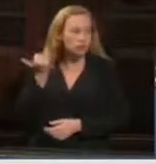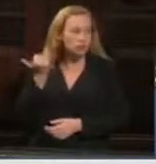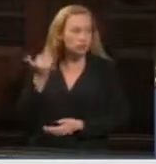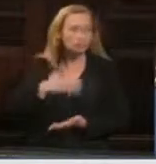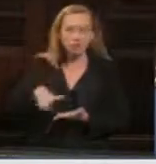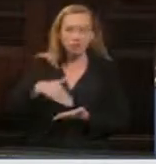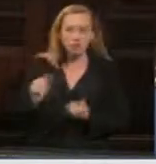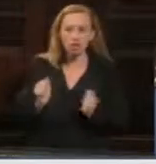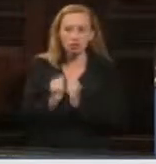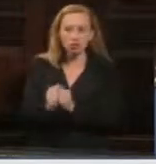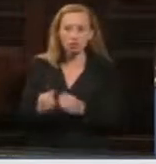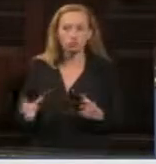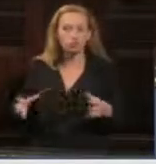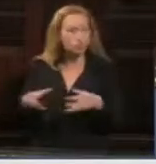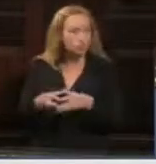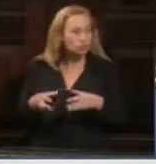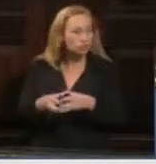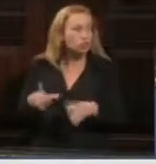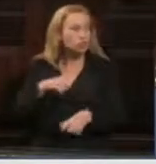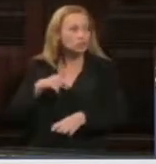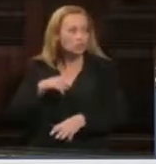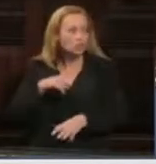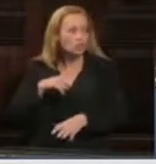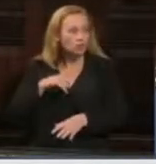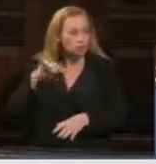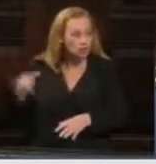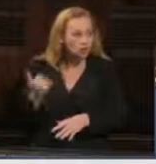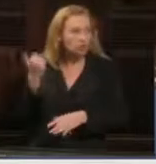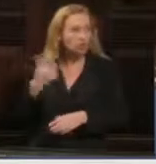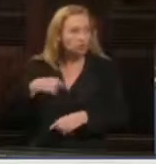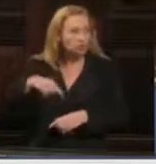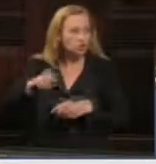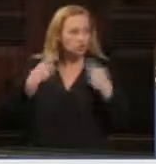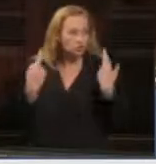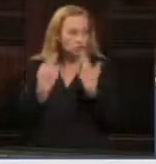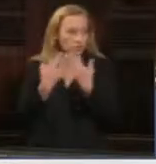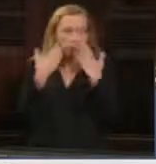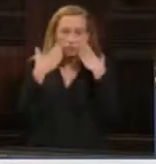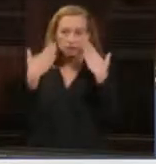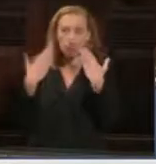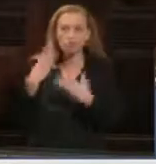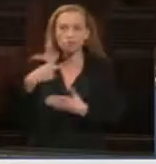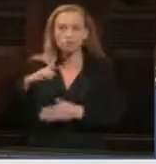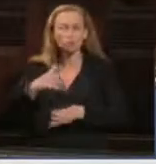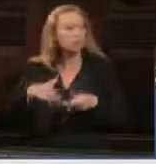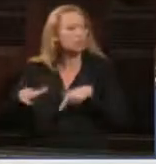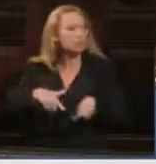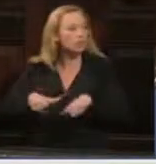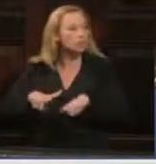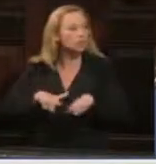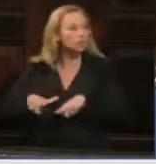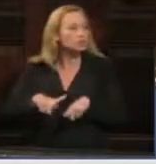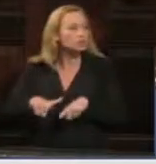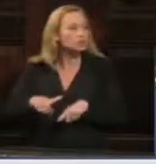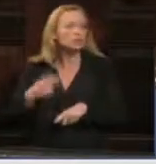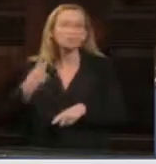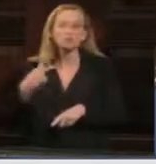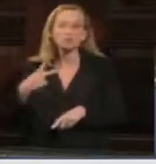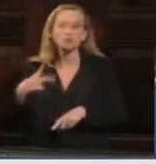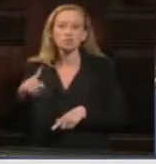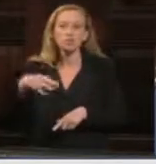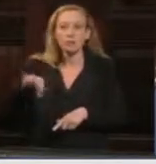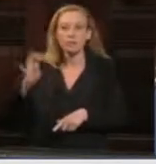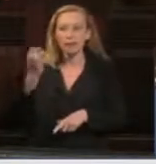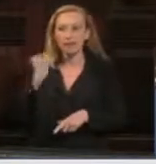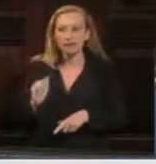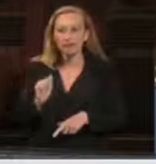têm a oportunidade de em audiência pública na comissão apresentar o seu plano de trabalho né quais são as suas metas quais são